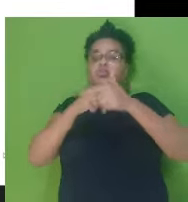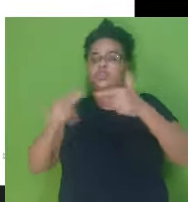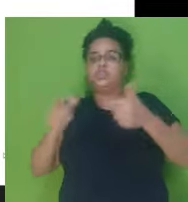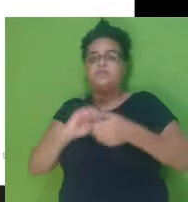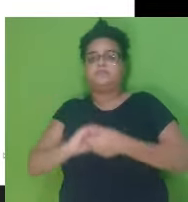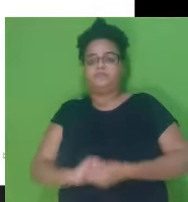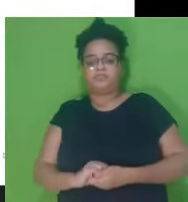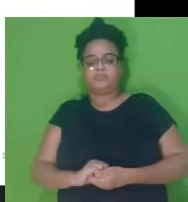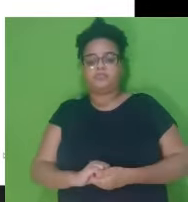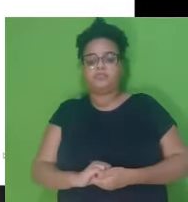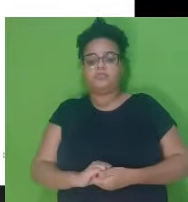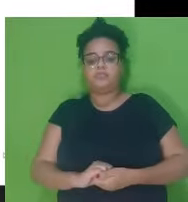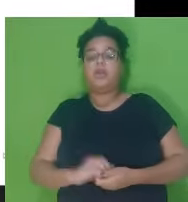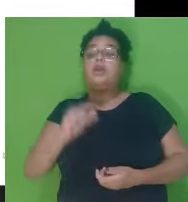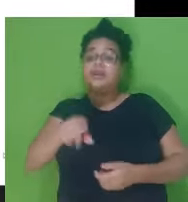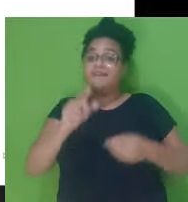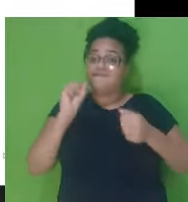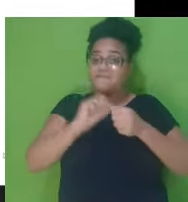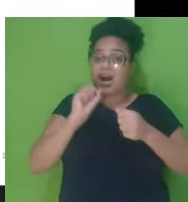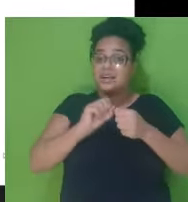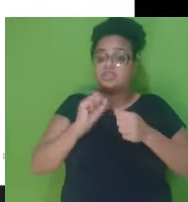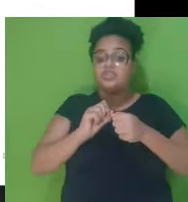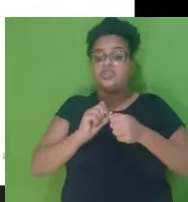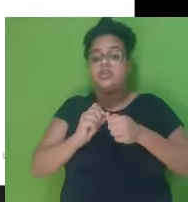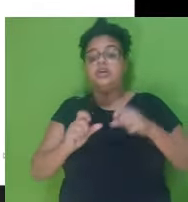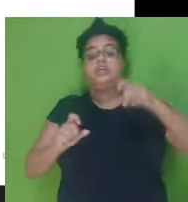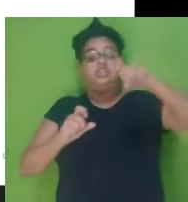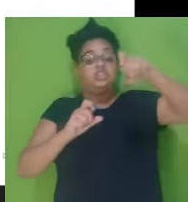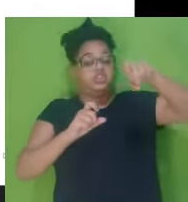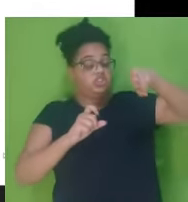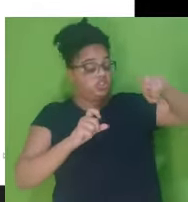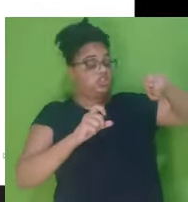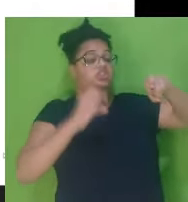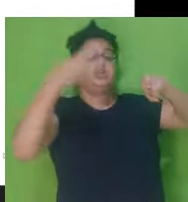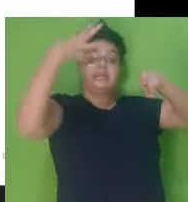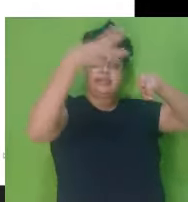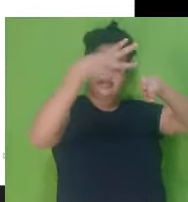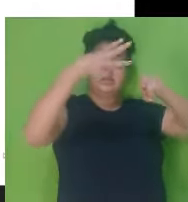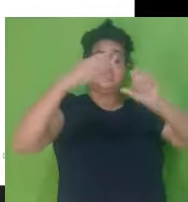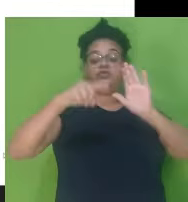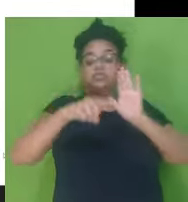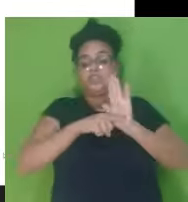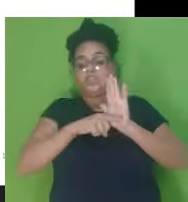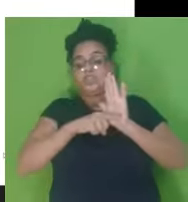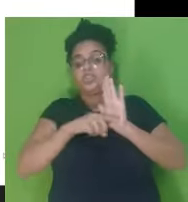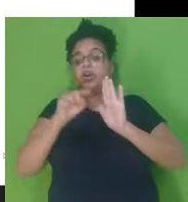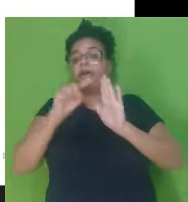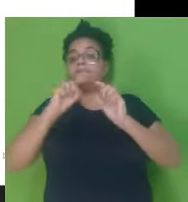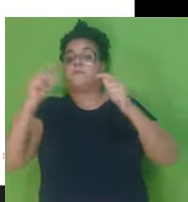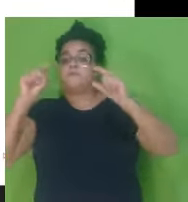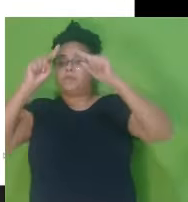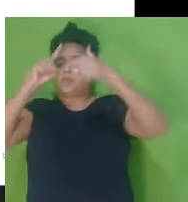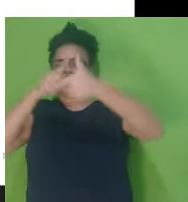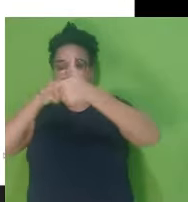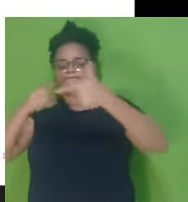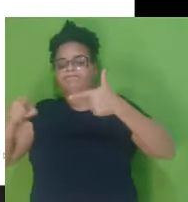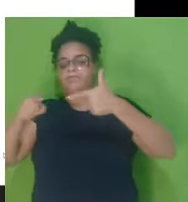do divisor. Então, quando a gente faz isso, x3 dividido por x dá x ao